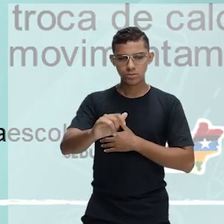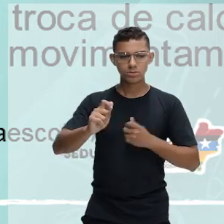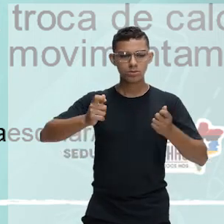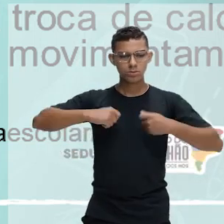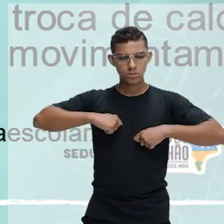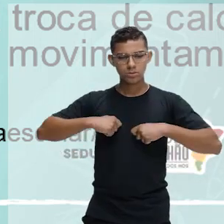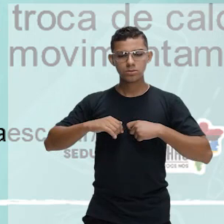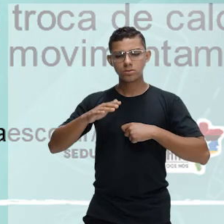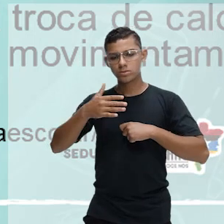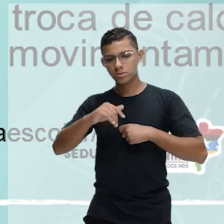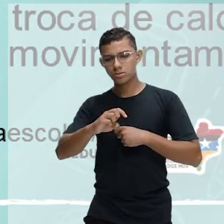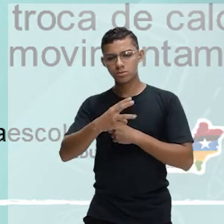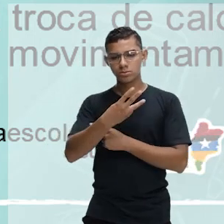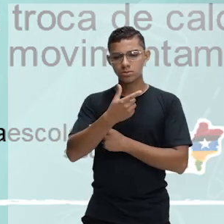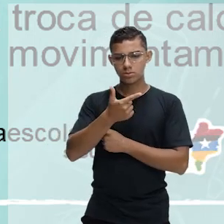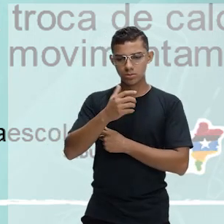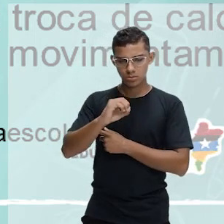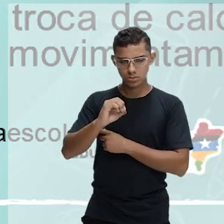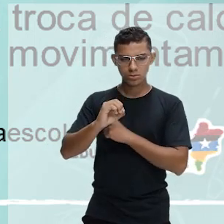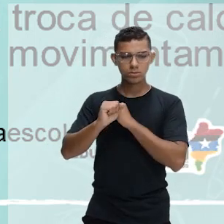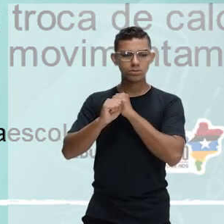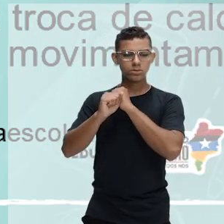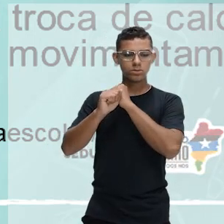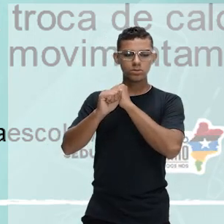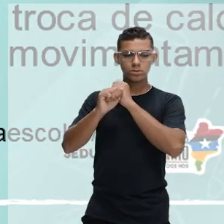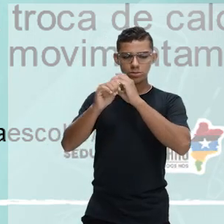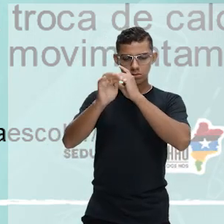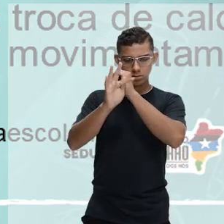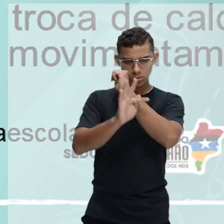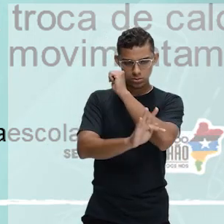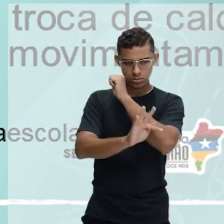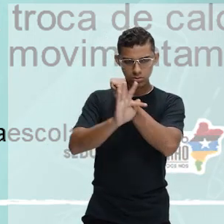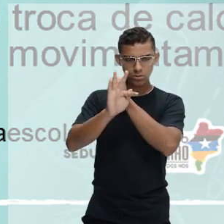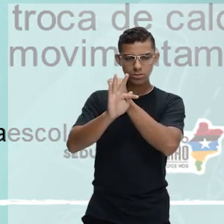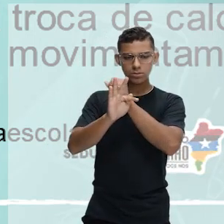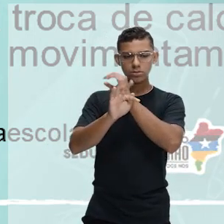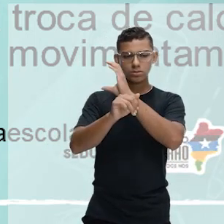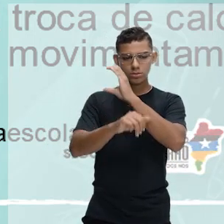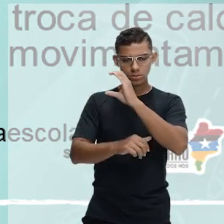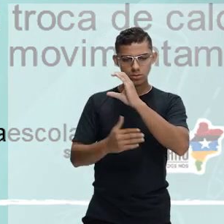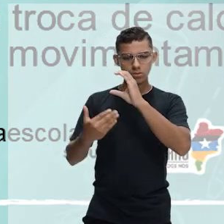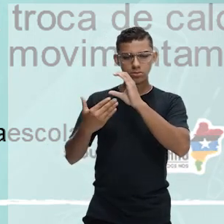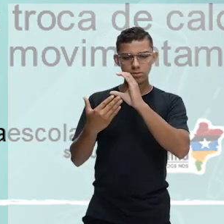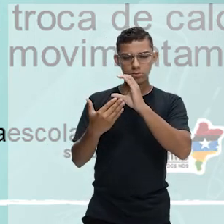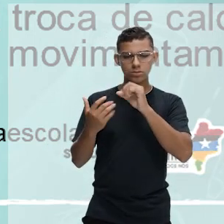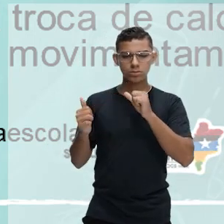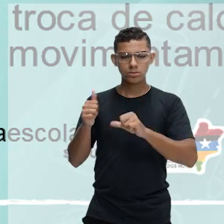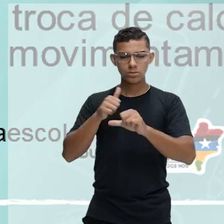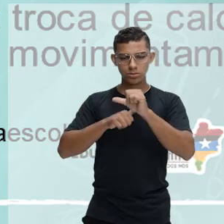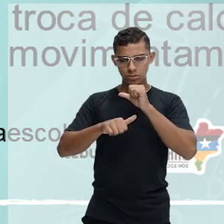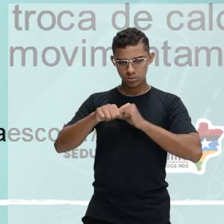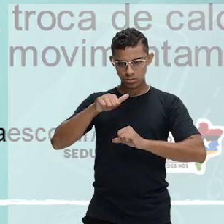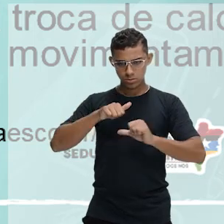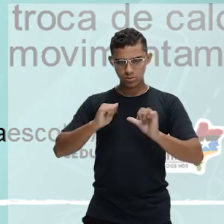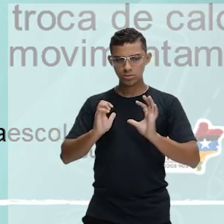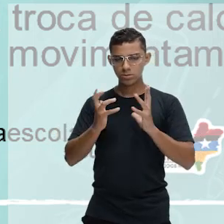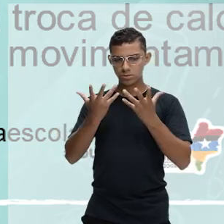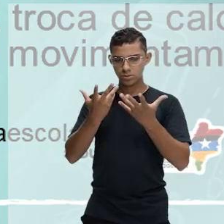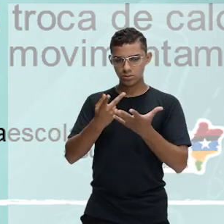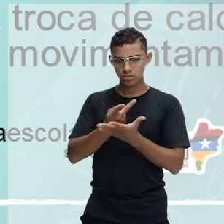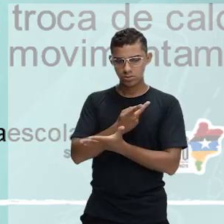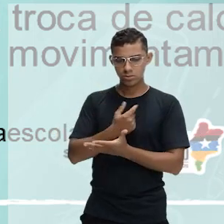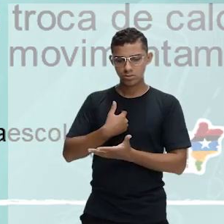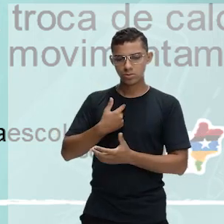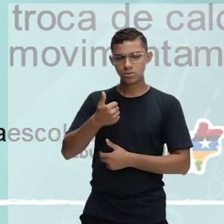Celsius. Para que não entre em ebulição, o que ocorreria normalmente